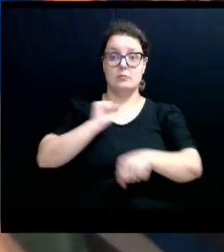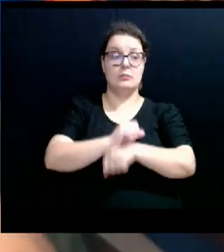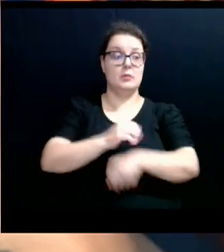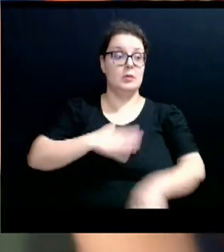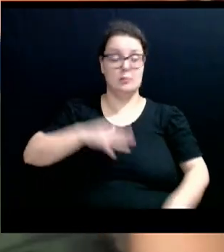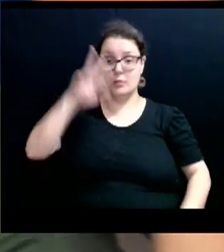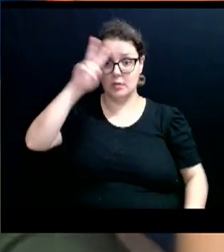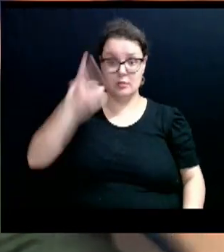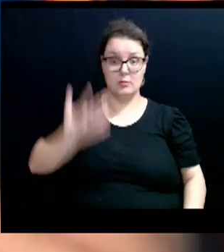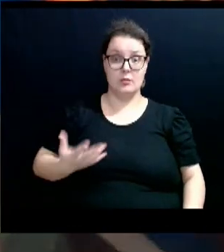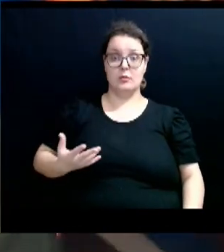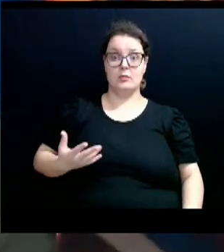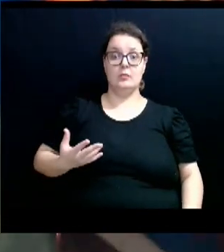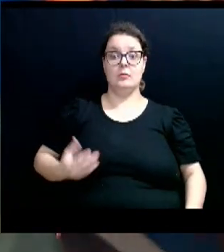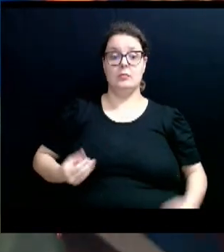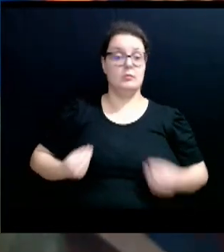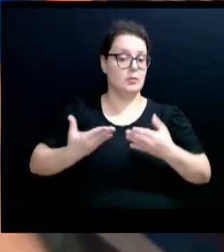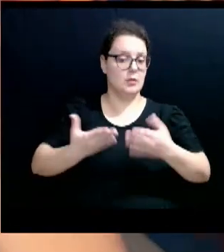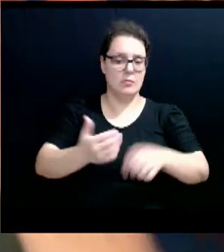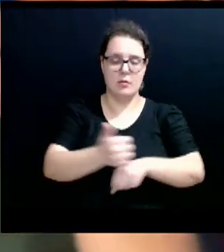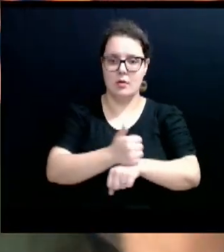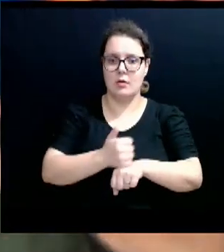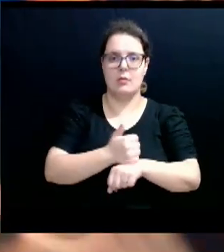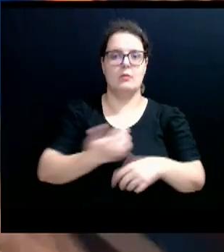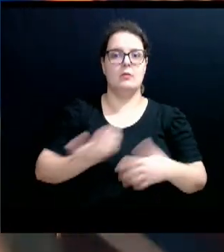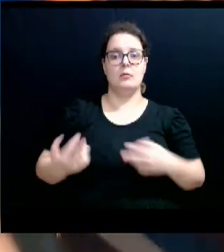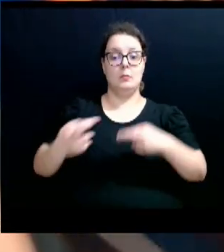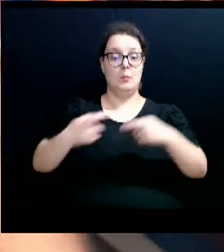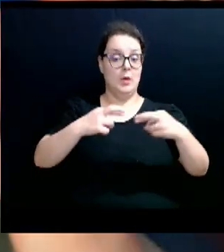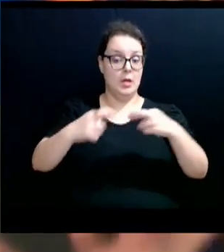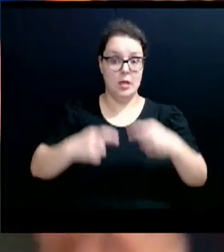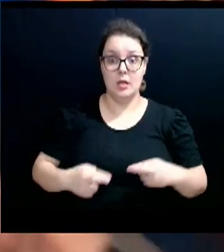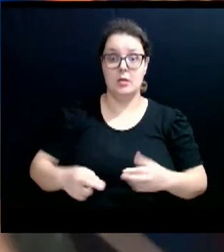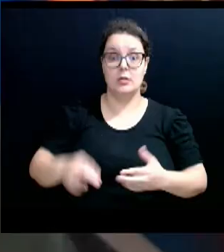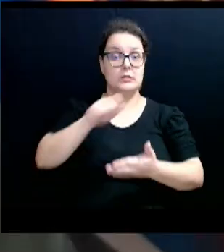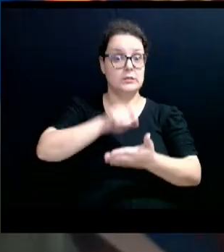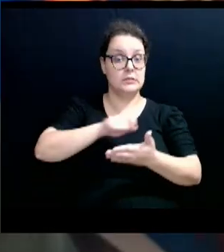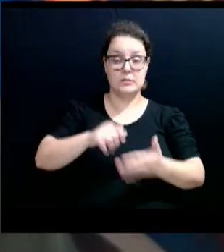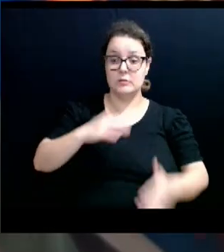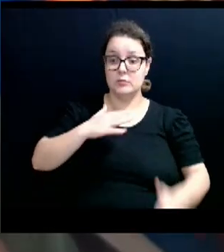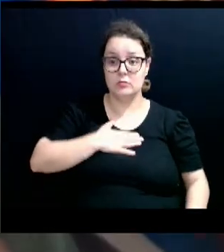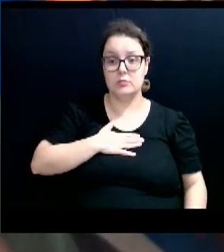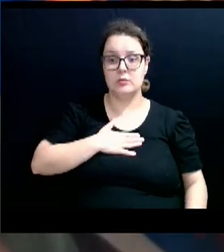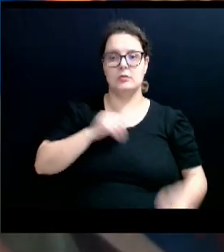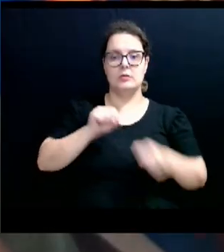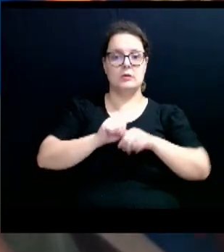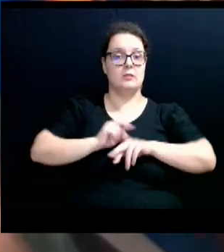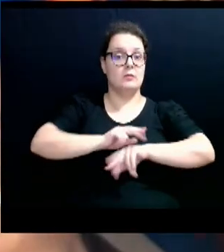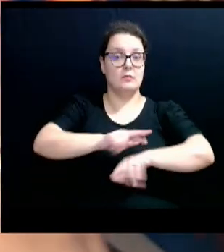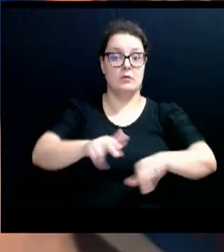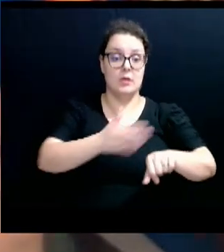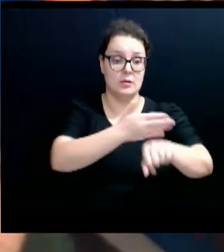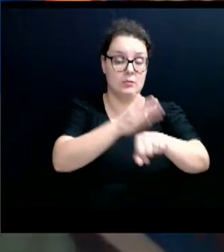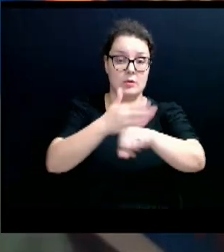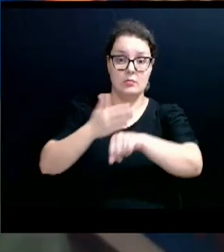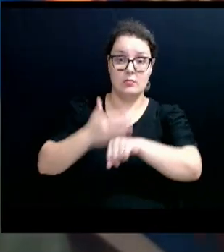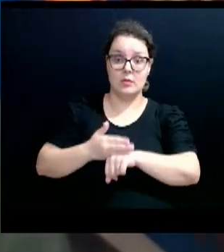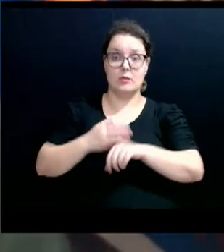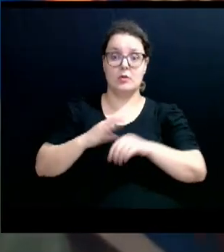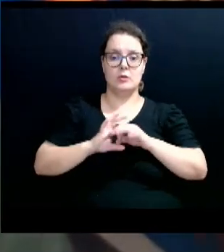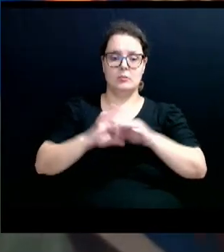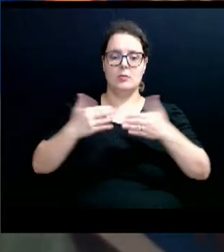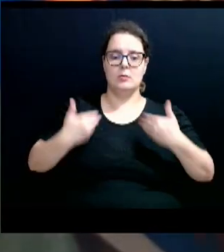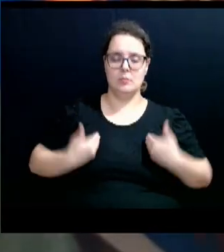para um profissional, para analisar, escrever sobre mim, fazer diversos exercícios que me permitam entender